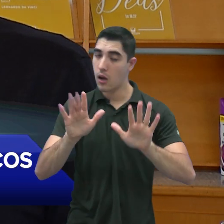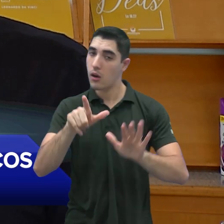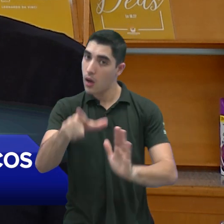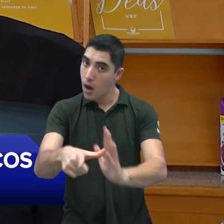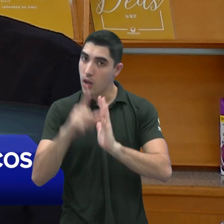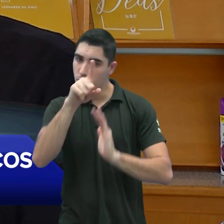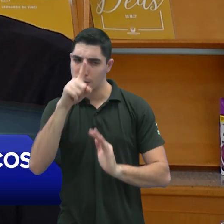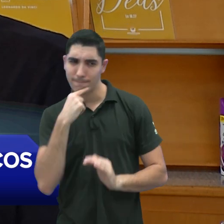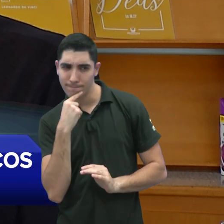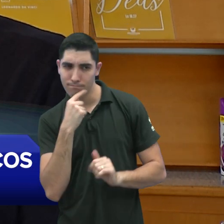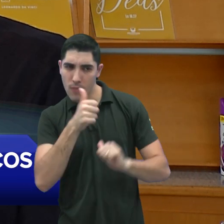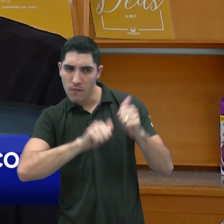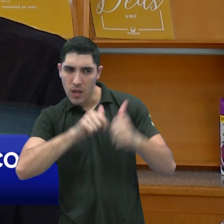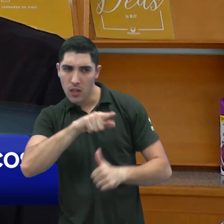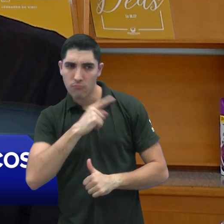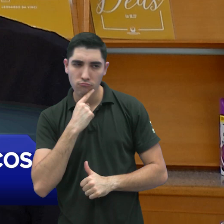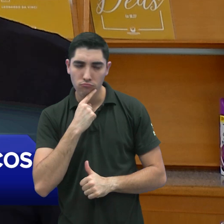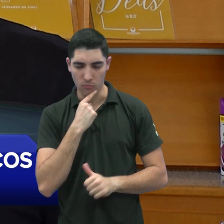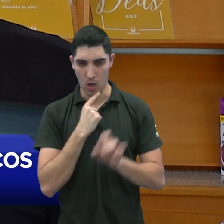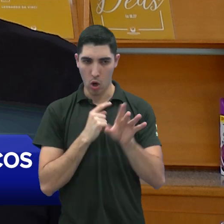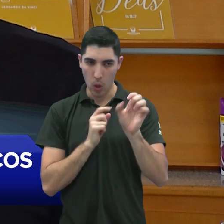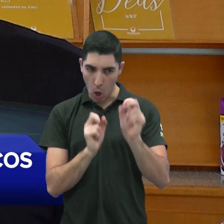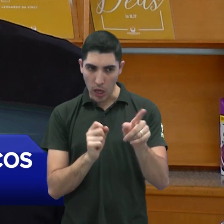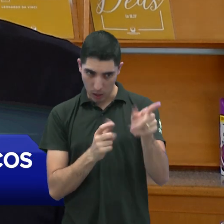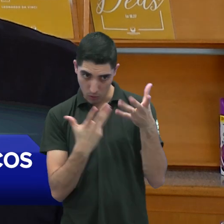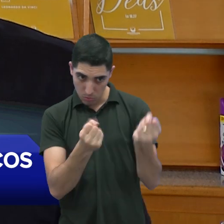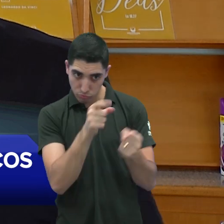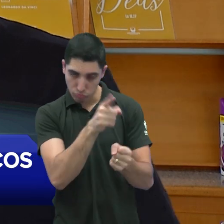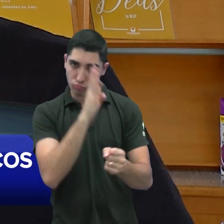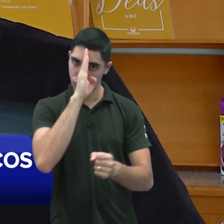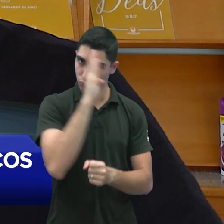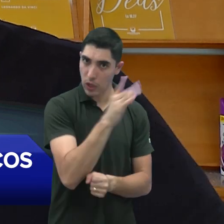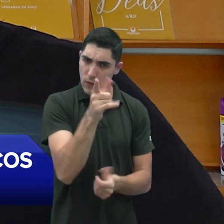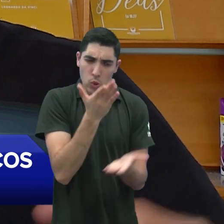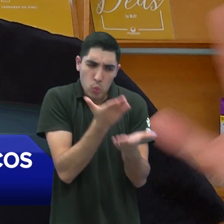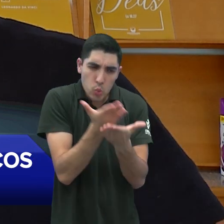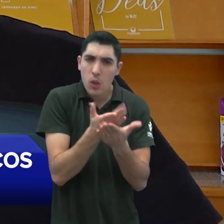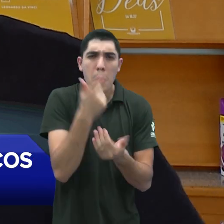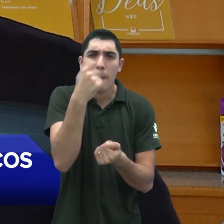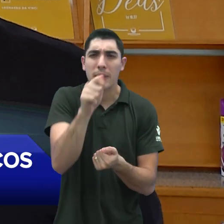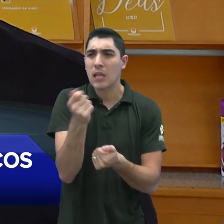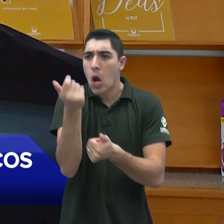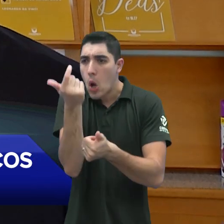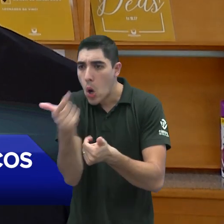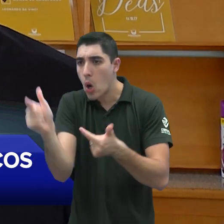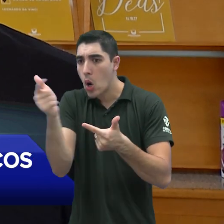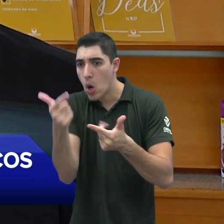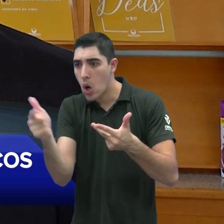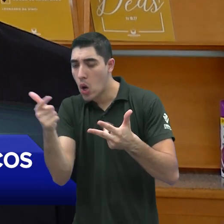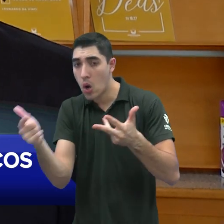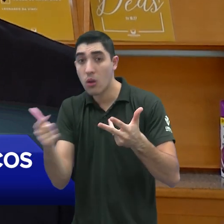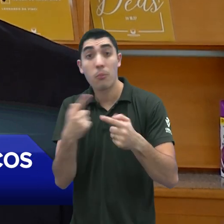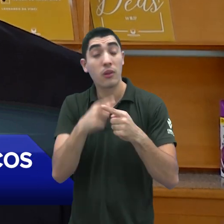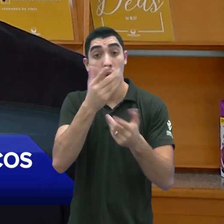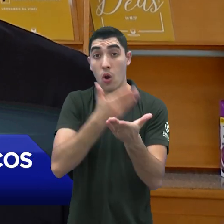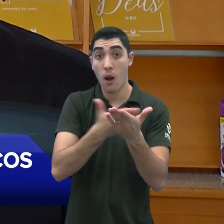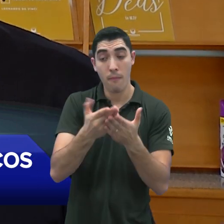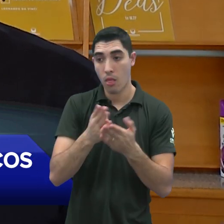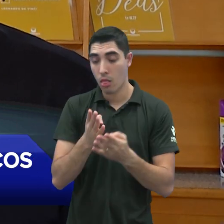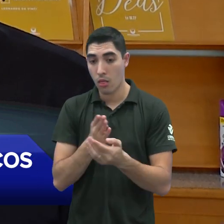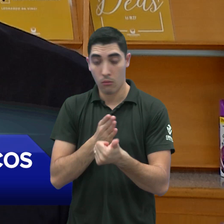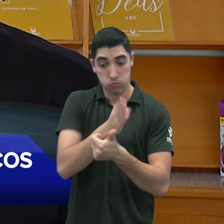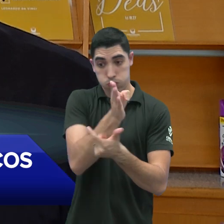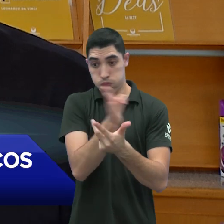escolha de material, uma boa escolha de curso e foque naquele material. Você não precisa abrir o leque, porque acaba se perdendo